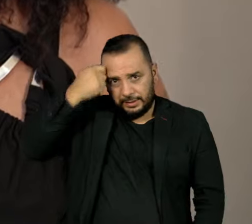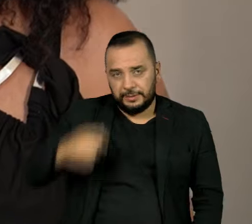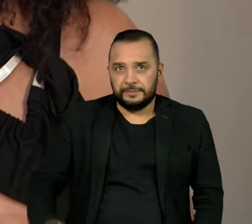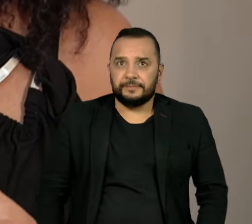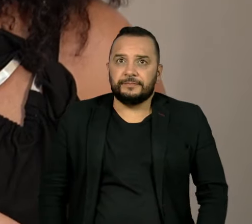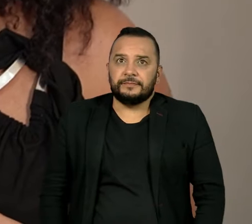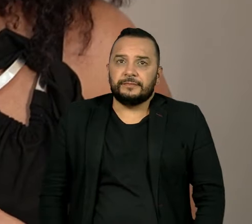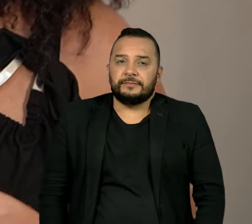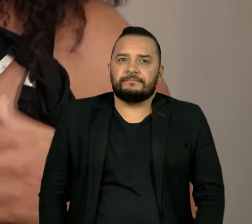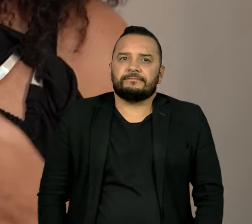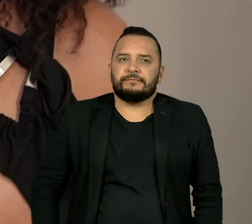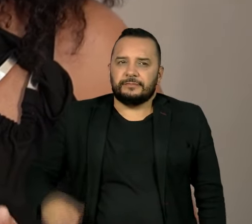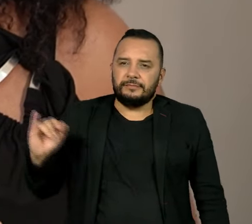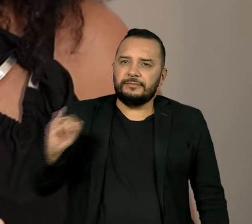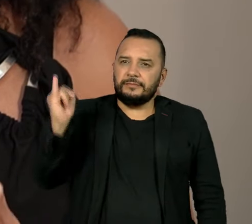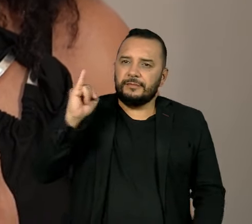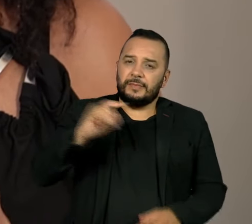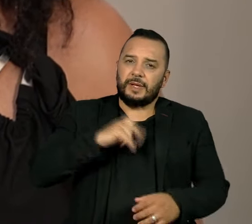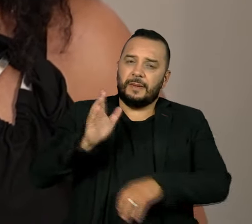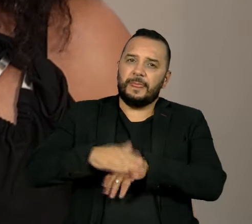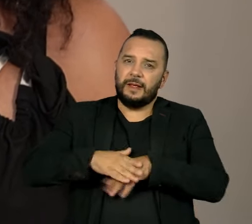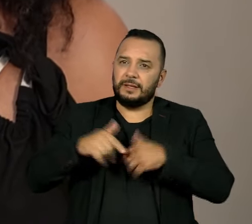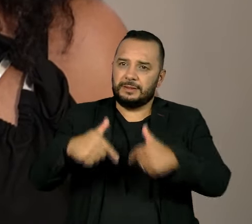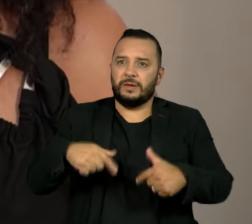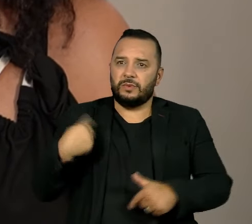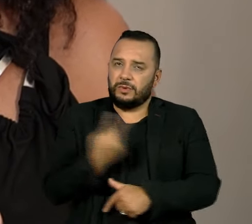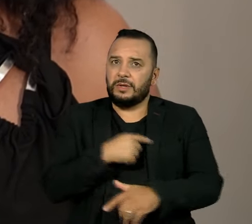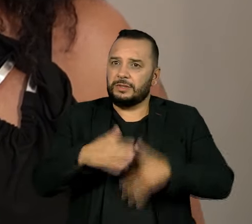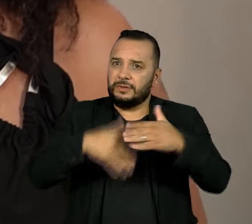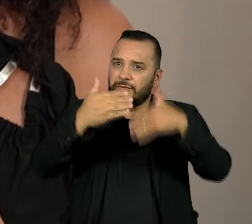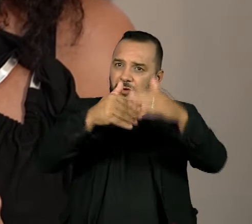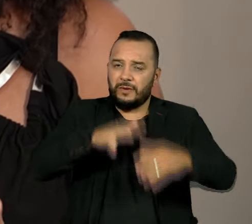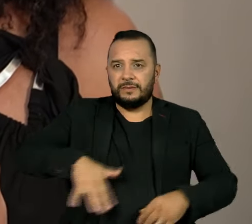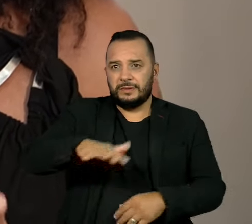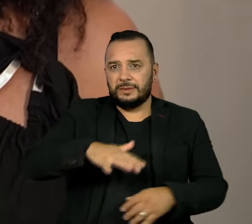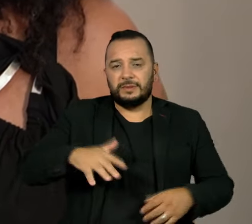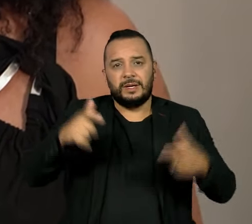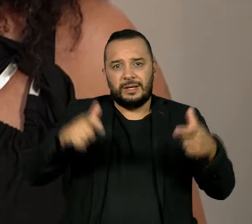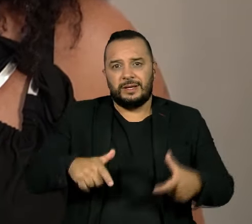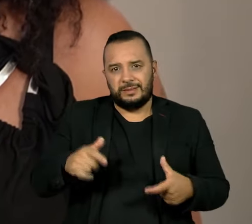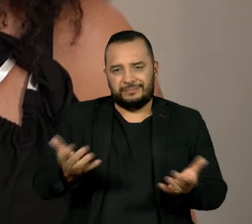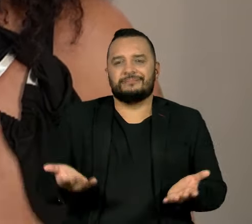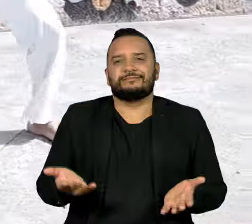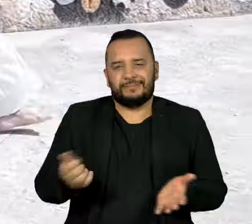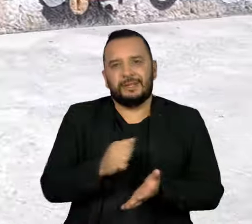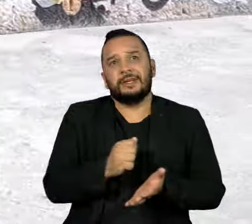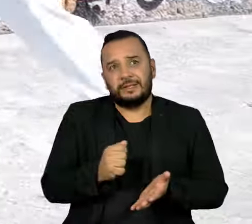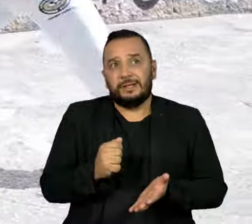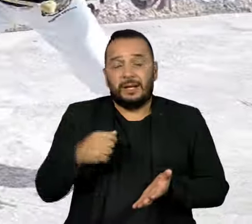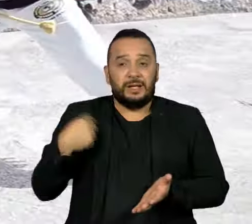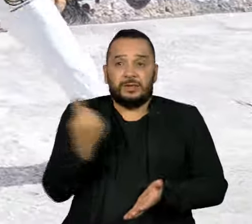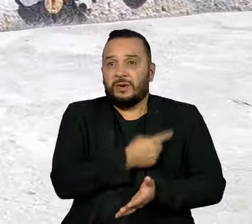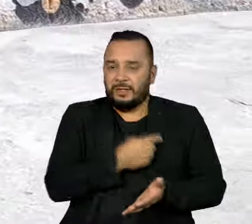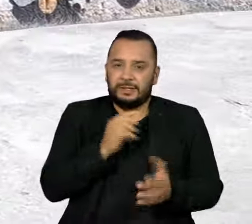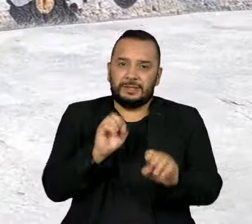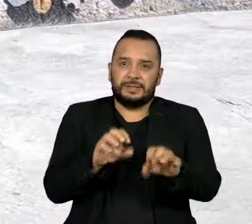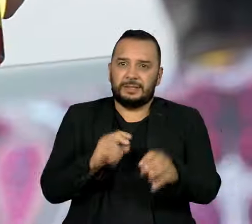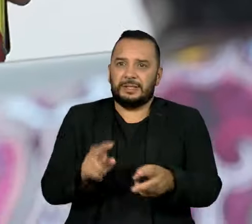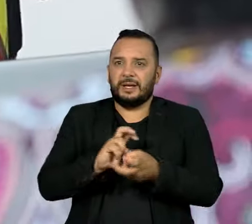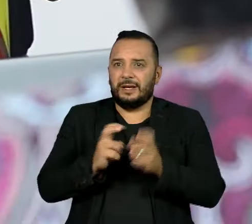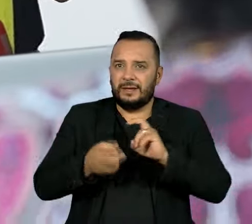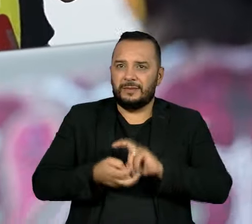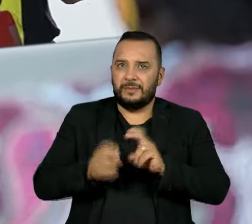Muito importante, né, todas as ações que a gente desenvolve aqui nesse espaço, né, de casas de atividades. As nossas aulas de capoeira,